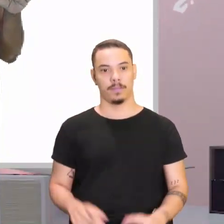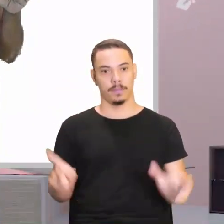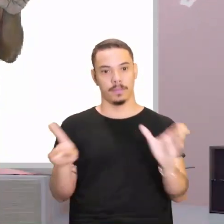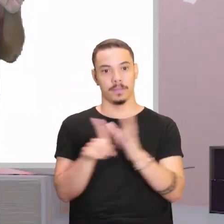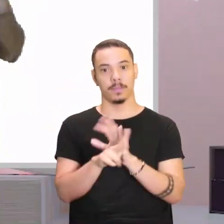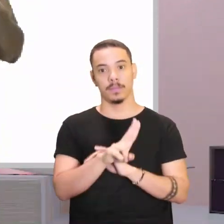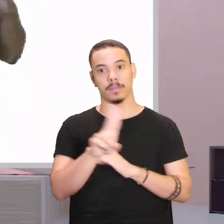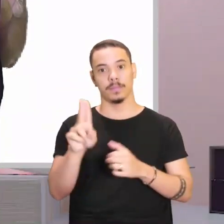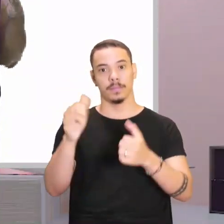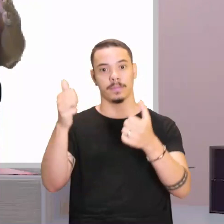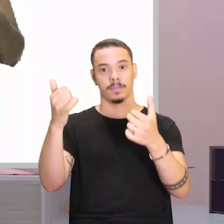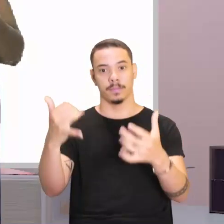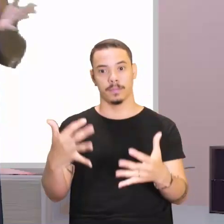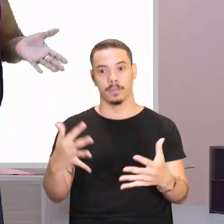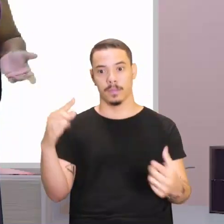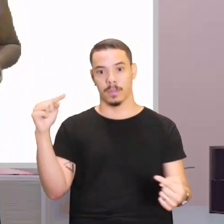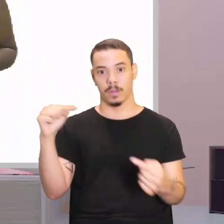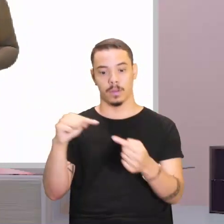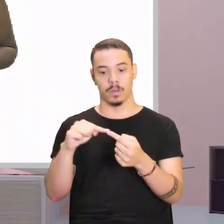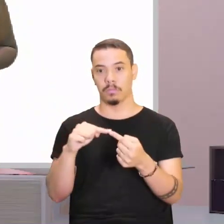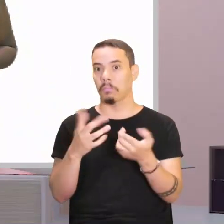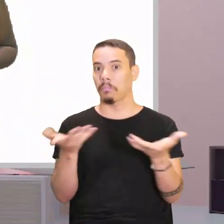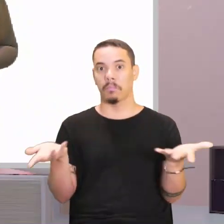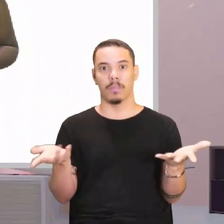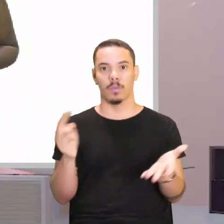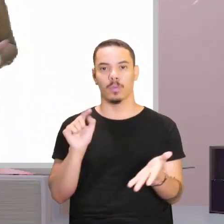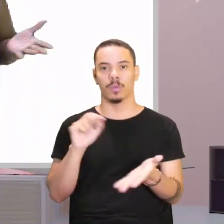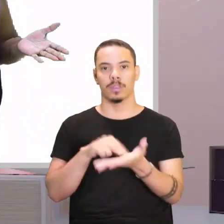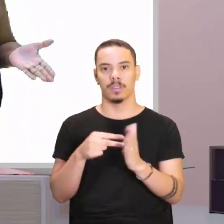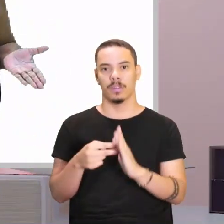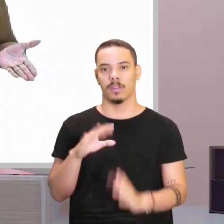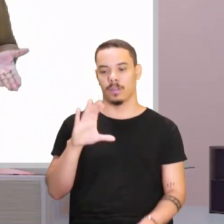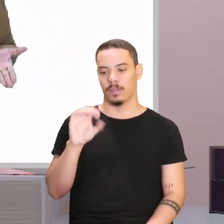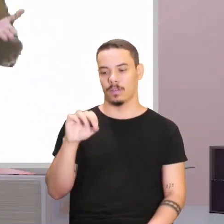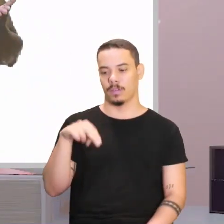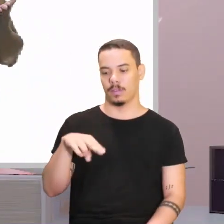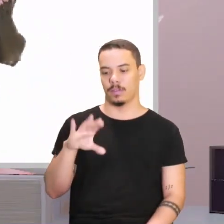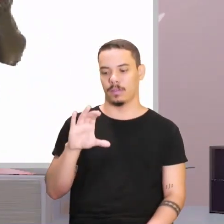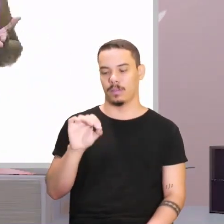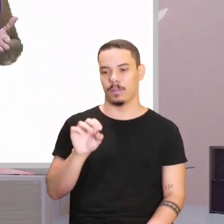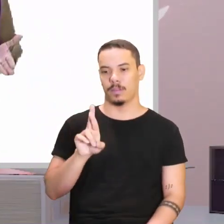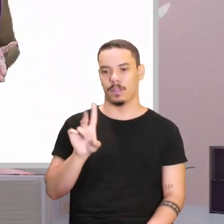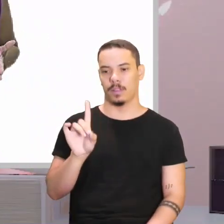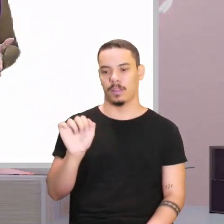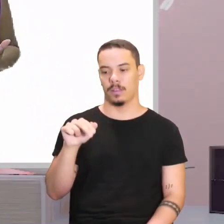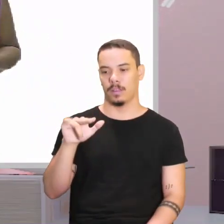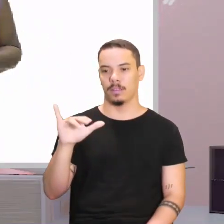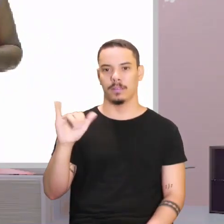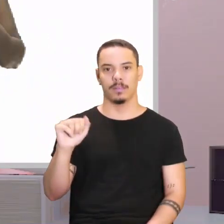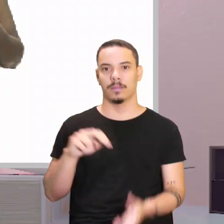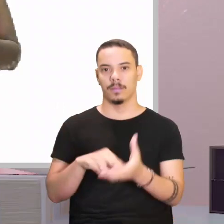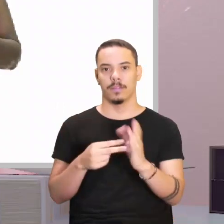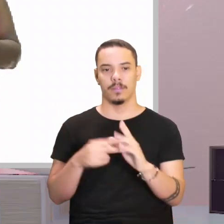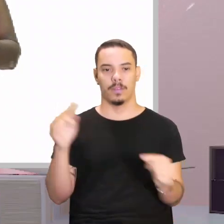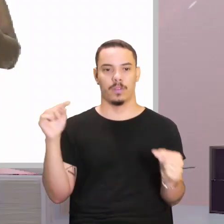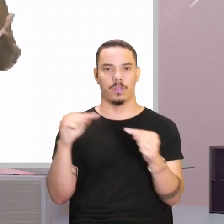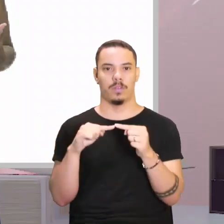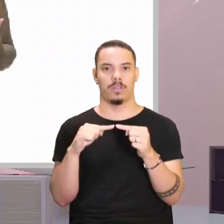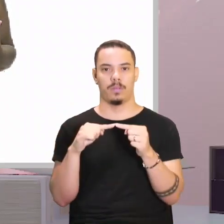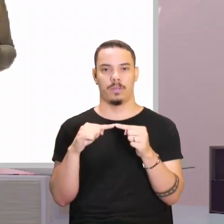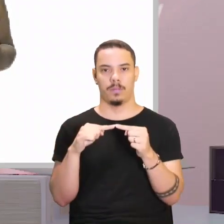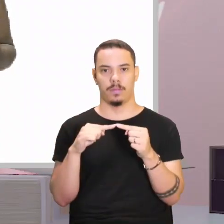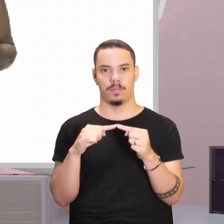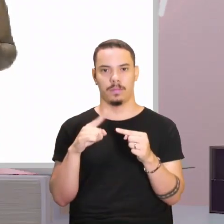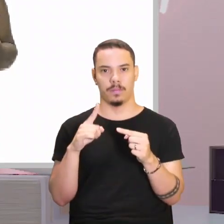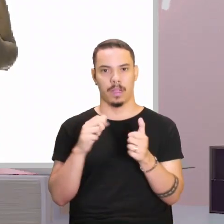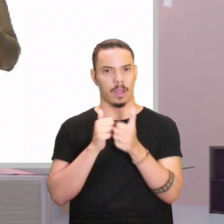já diz, concordância. O que é concordar, amadinho? O que você entende com concordar? É não entrar em